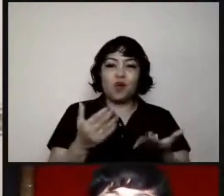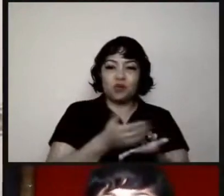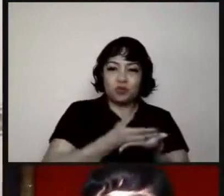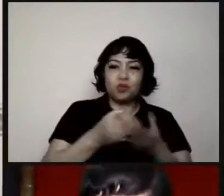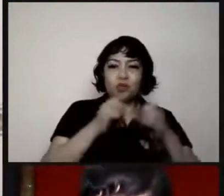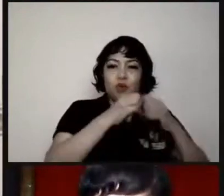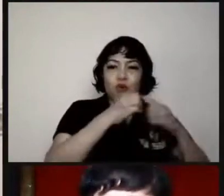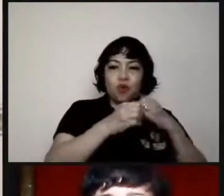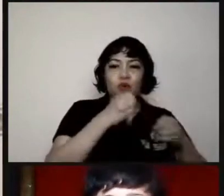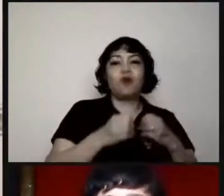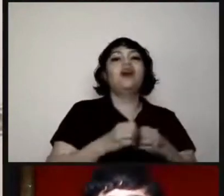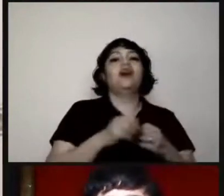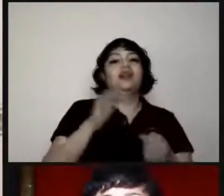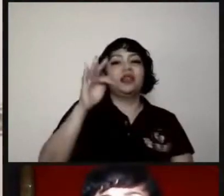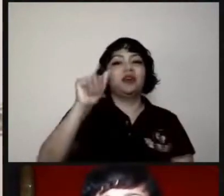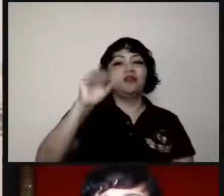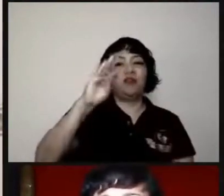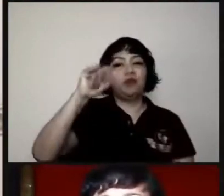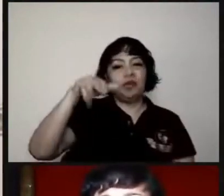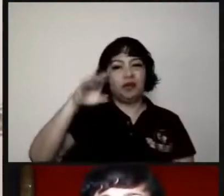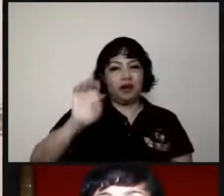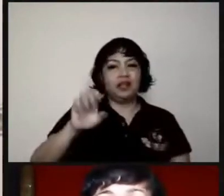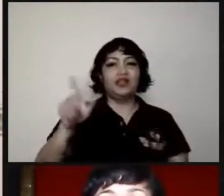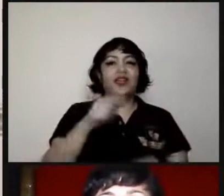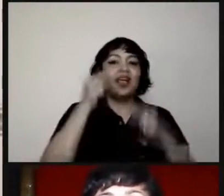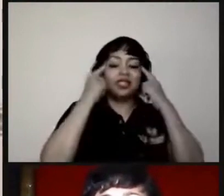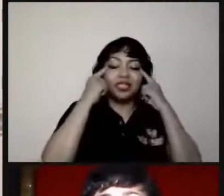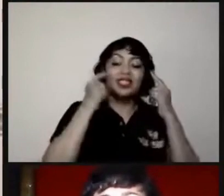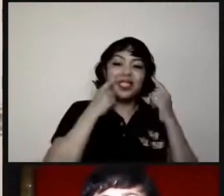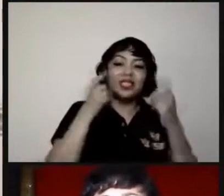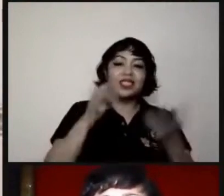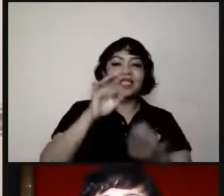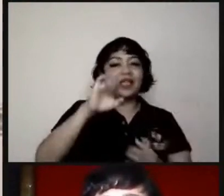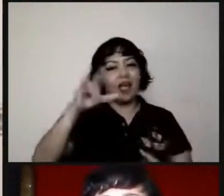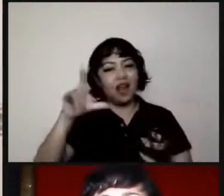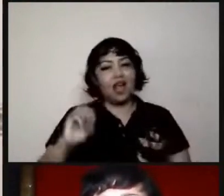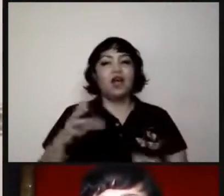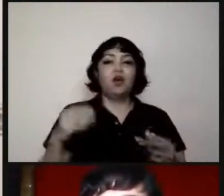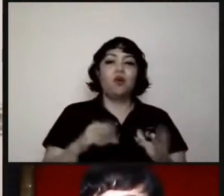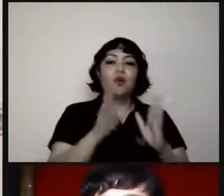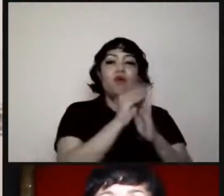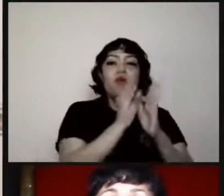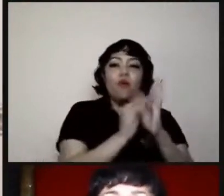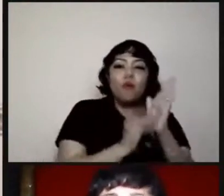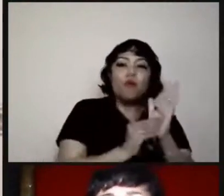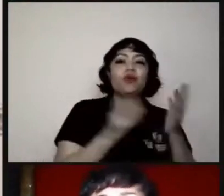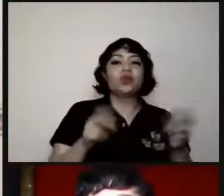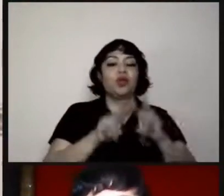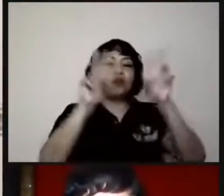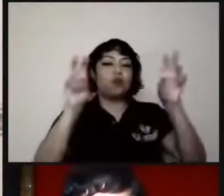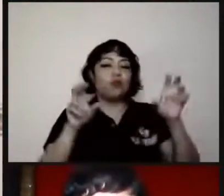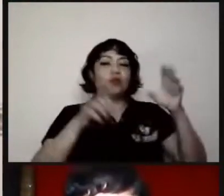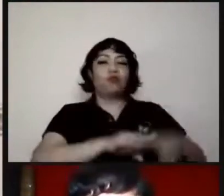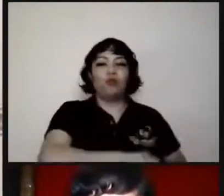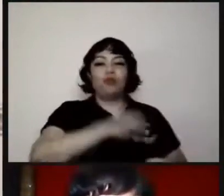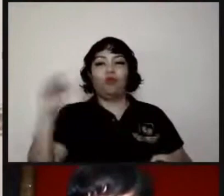da Fabiane Taylor. Estamos batendo um papo aqui sobre esse conteúdo do Bicentenário da Independência do Brasil. para o nosso